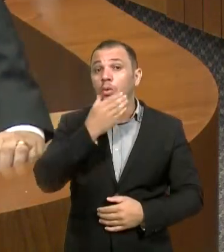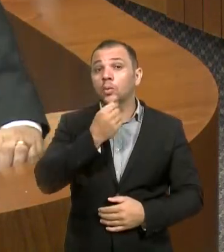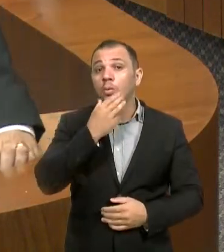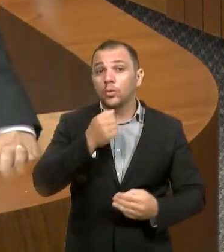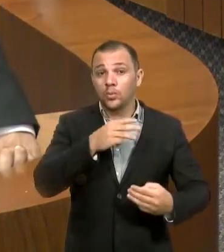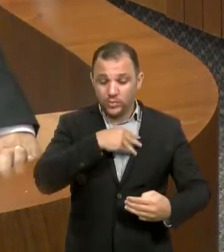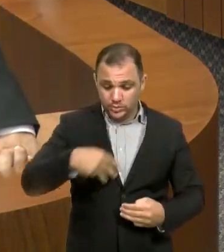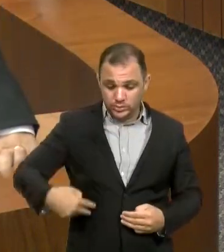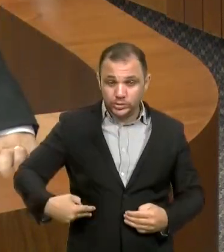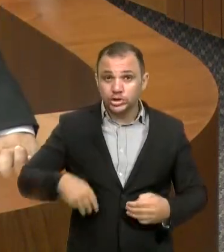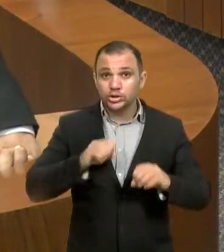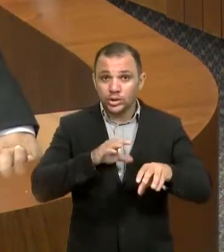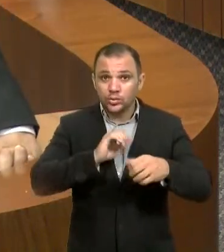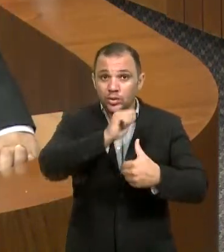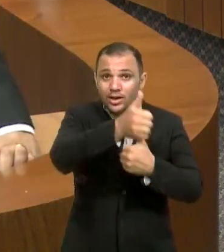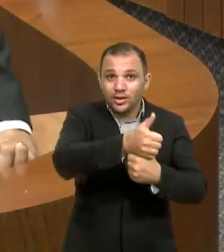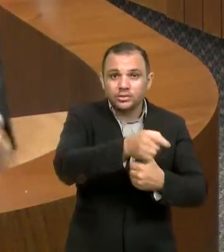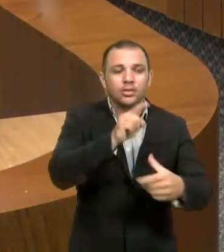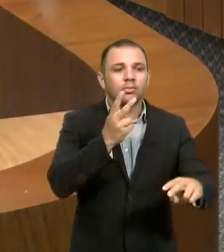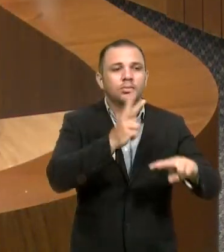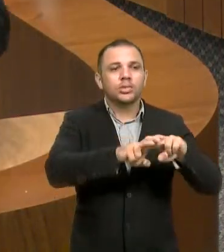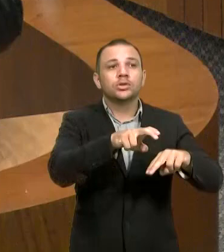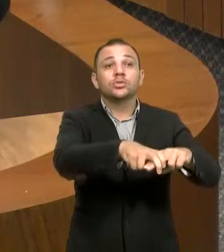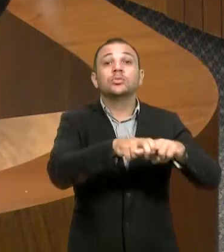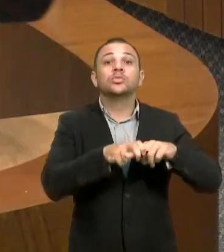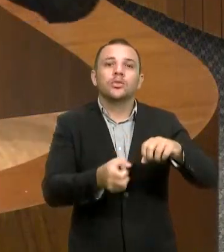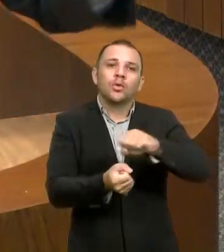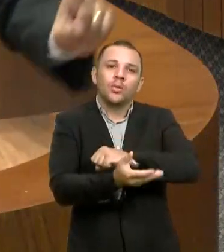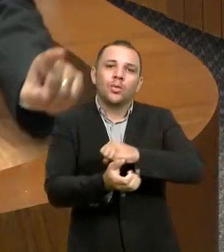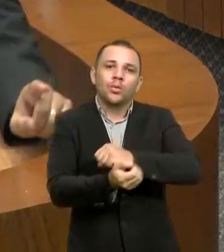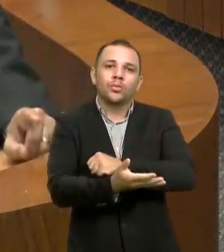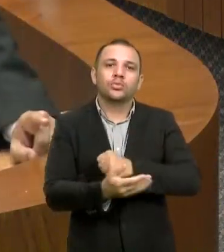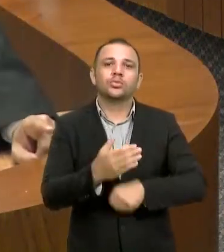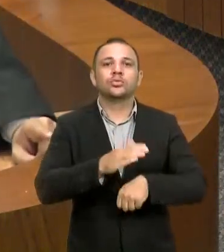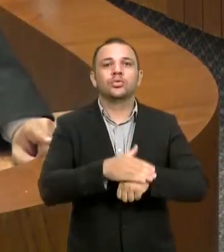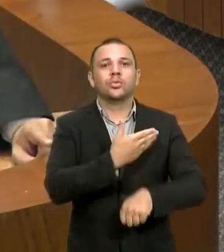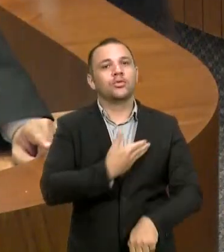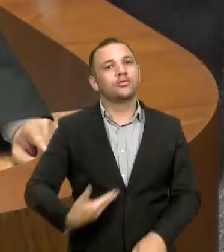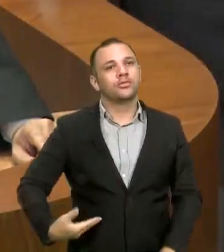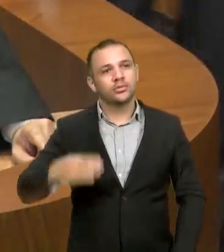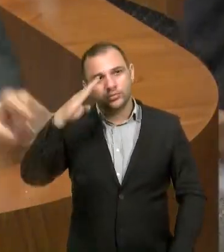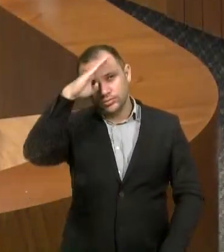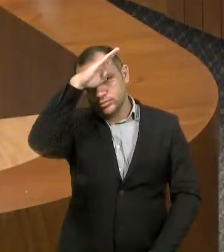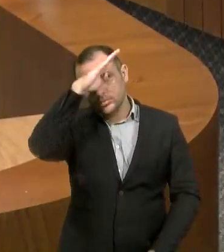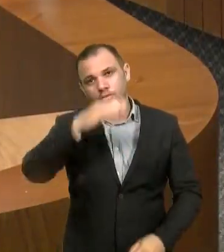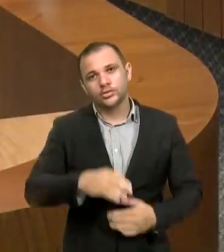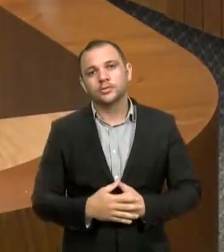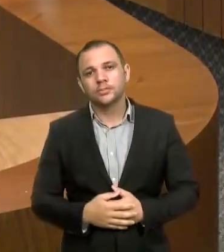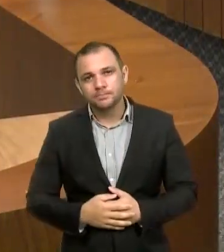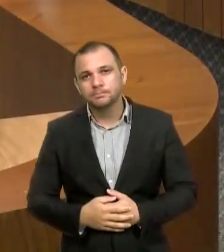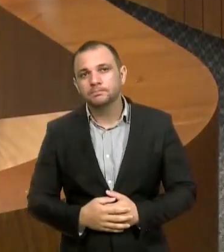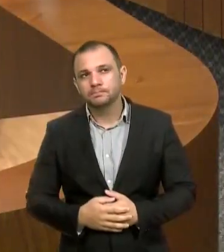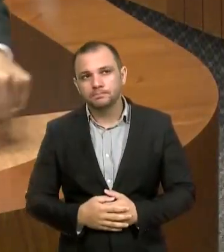corrupção no governo Bolsonaro. A gente deixou de ter translocado no MEC.